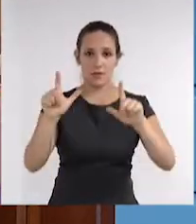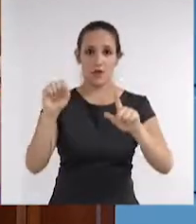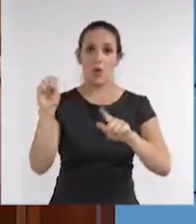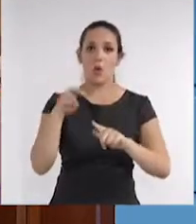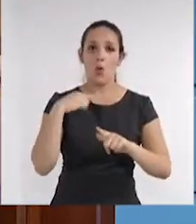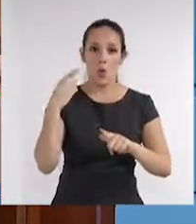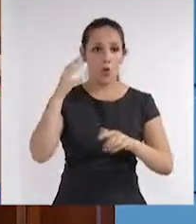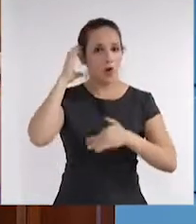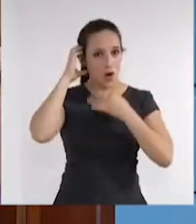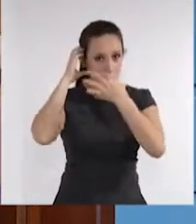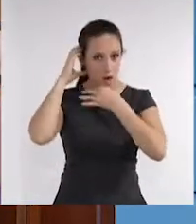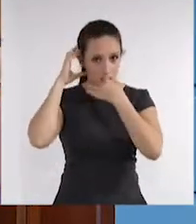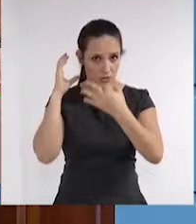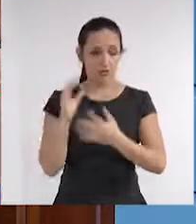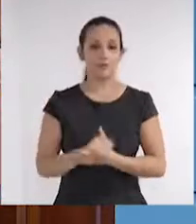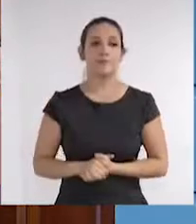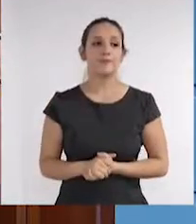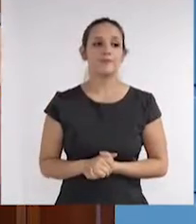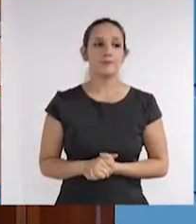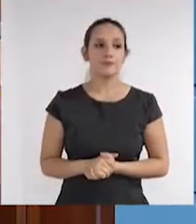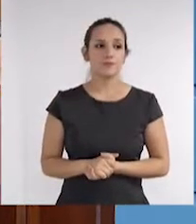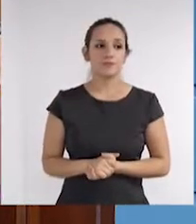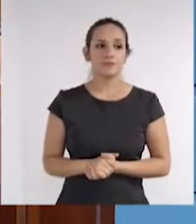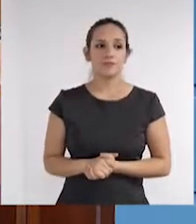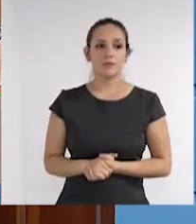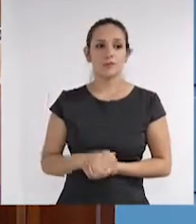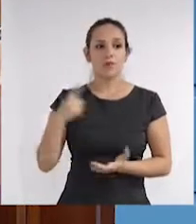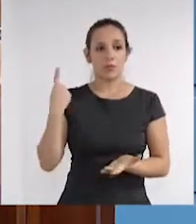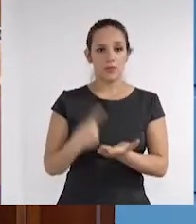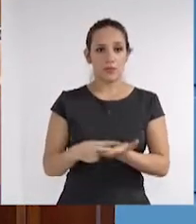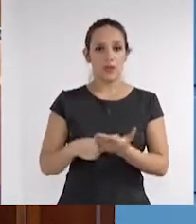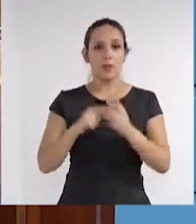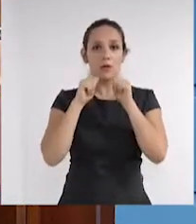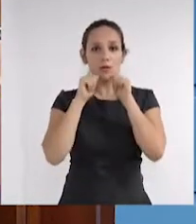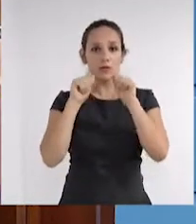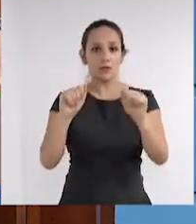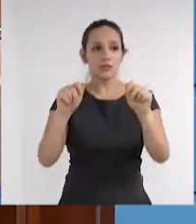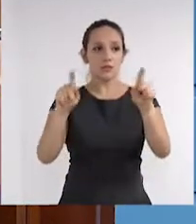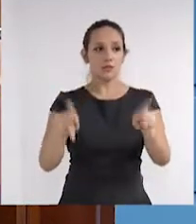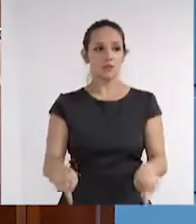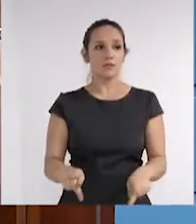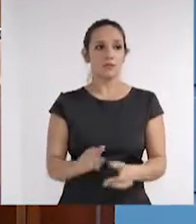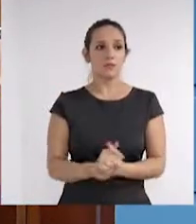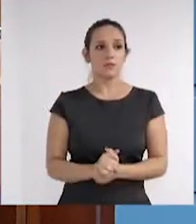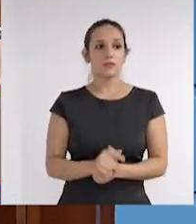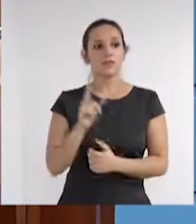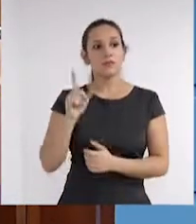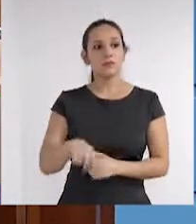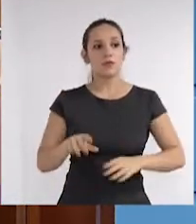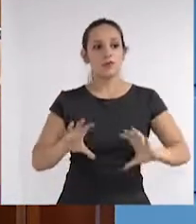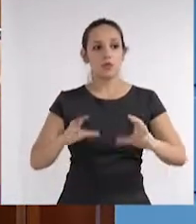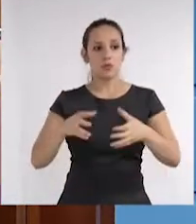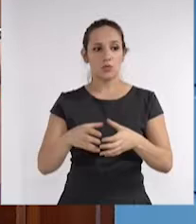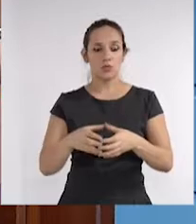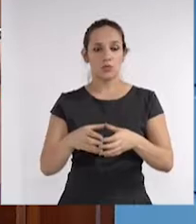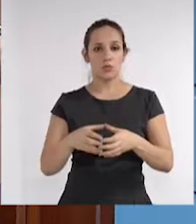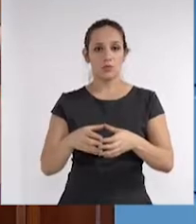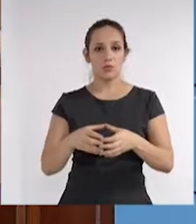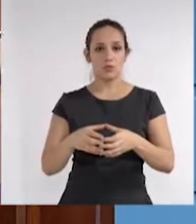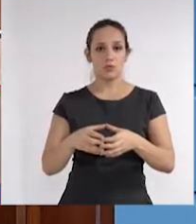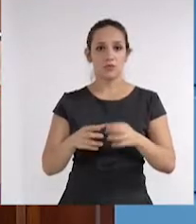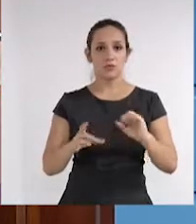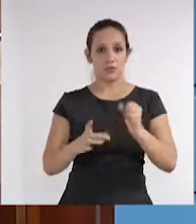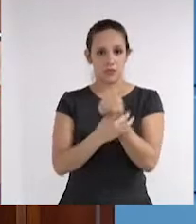aqui presentes, para a nossa audiência pública da Comissão de Segurança Pública,